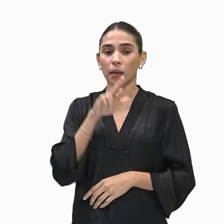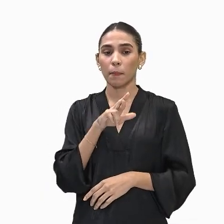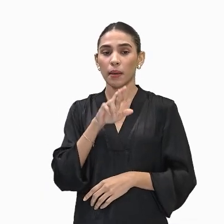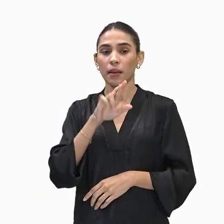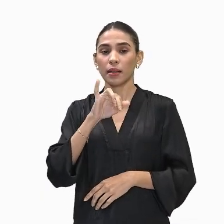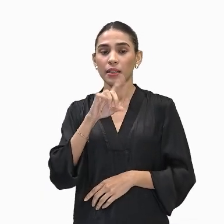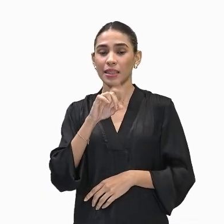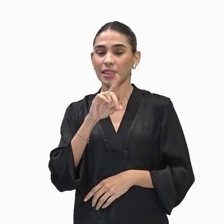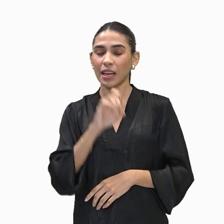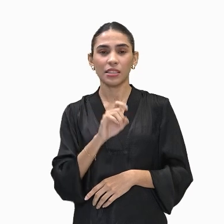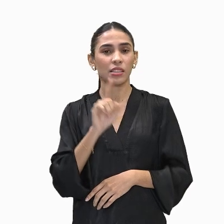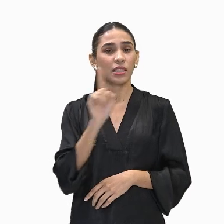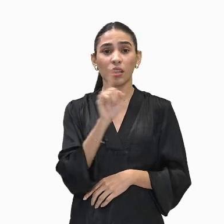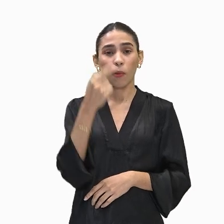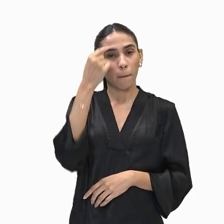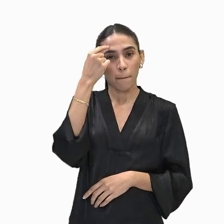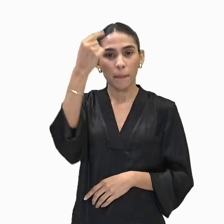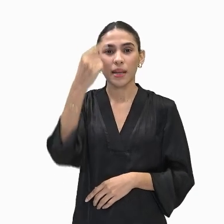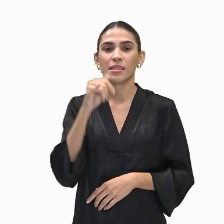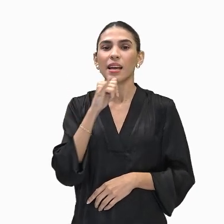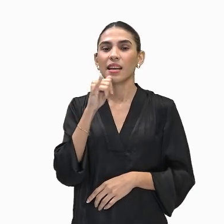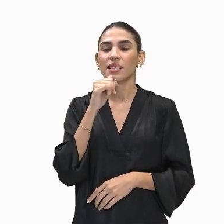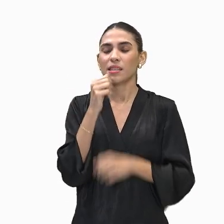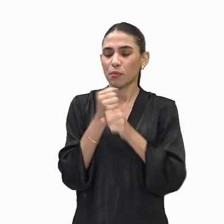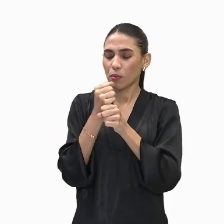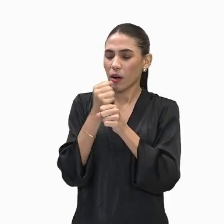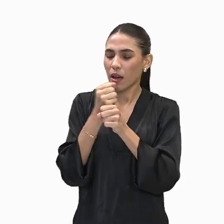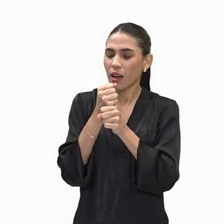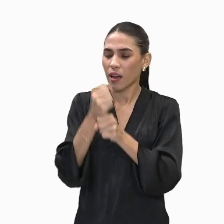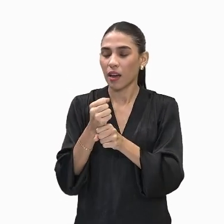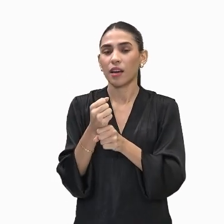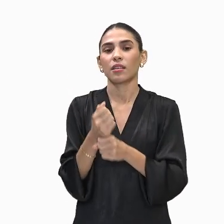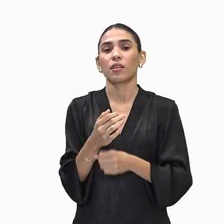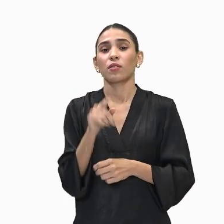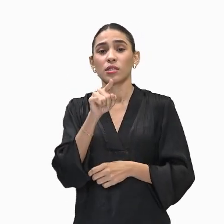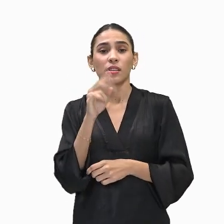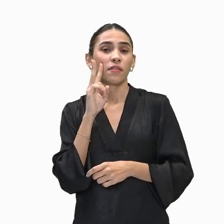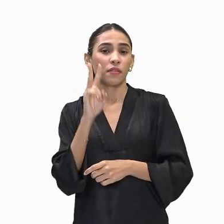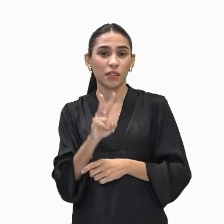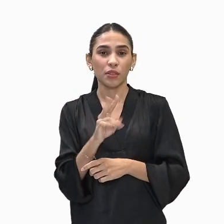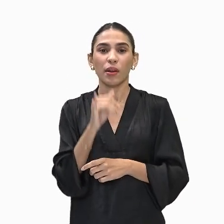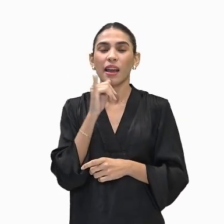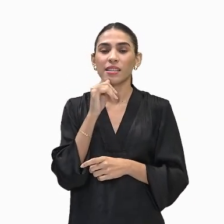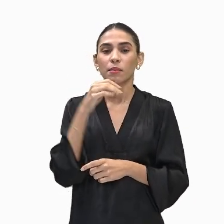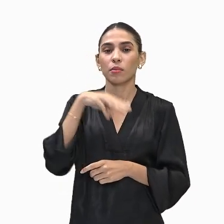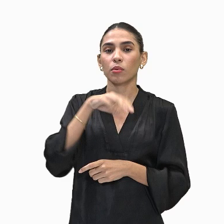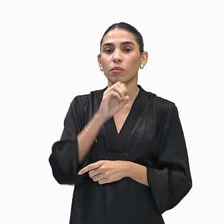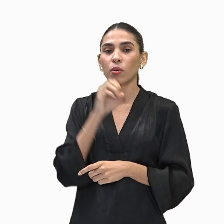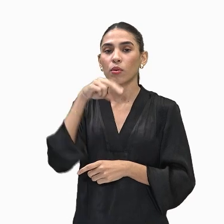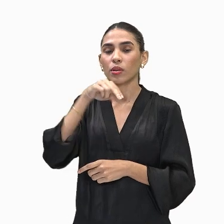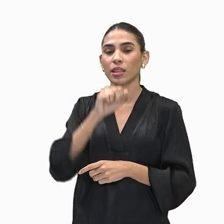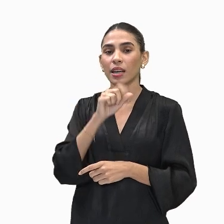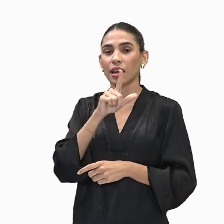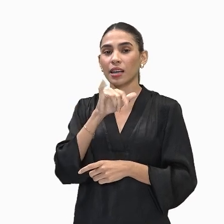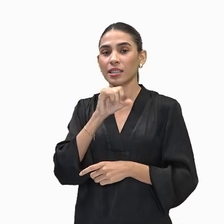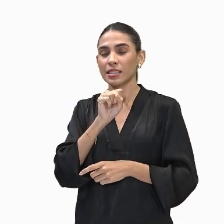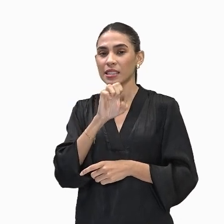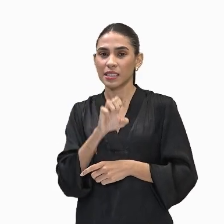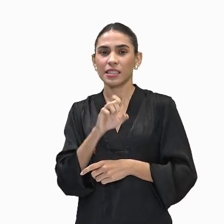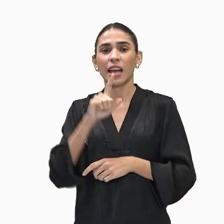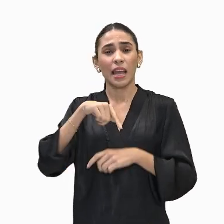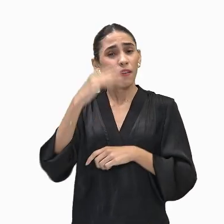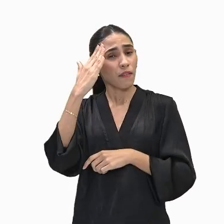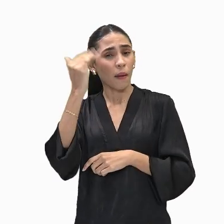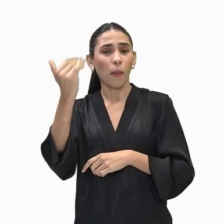pensa naquela obra de arte para perpetuar por anos, como a gente viu, por exemplo, a Mona Lisa, que é uma obra icônica da história da arte.